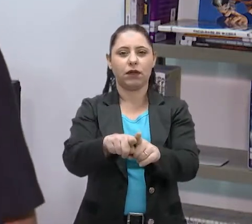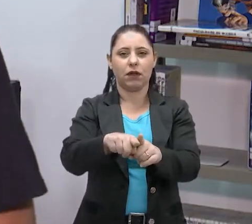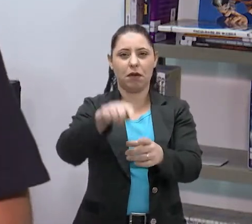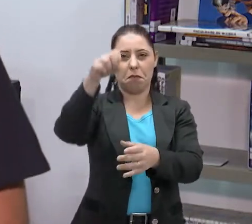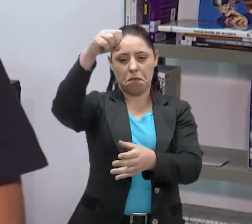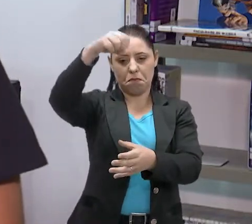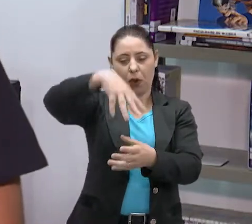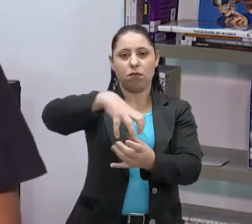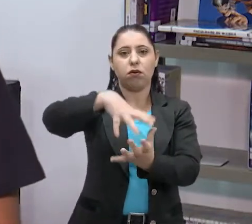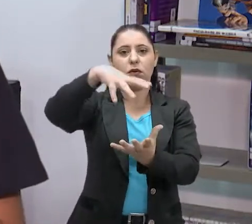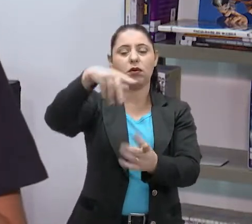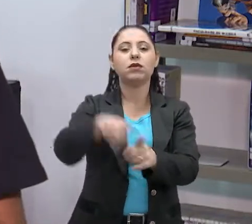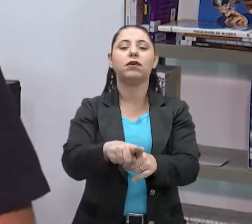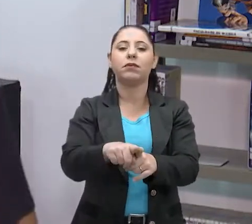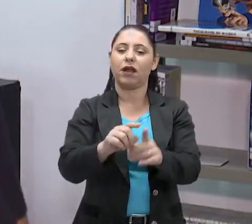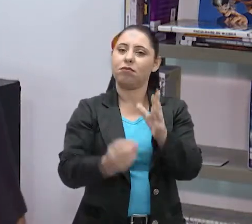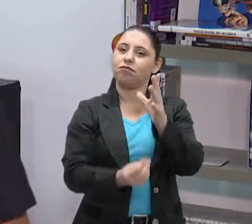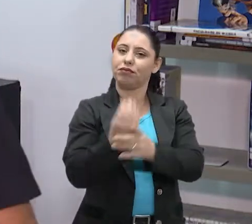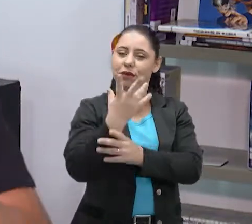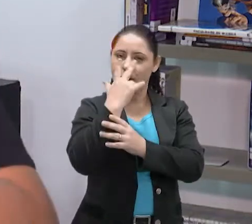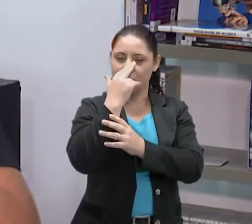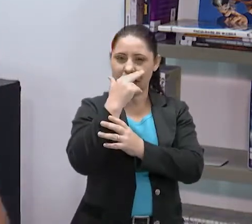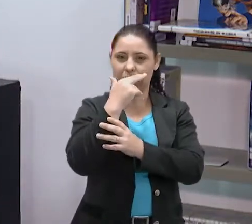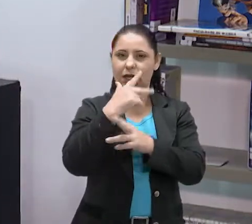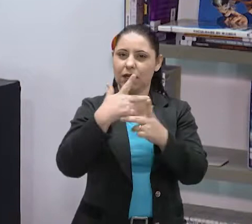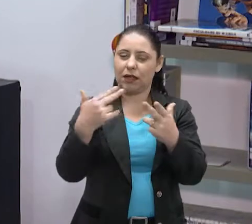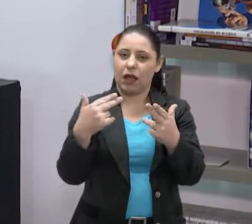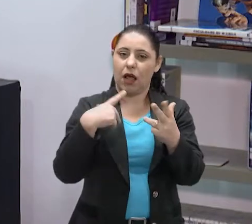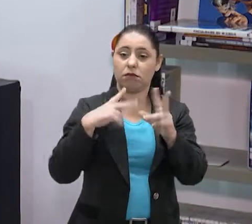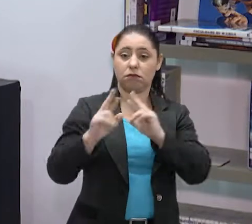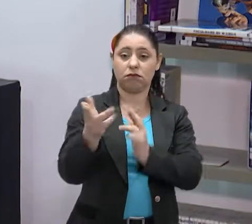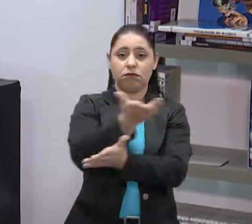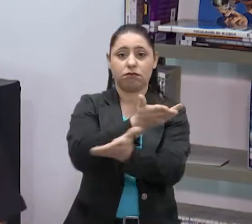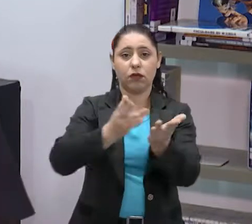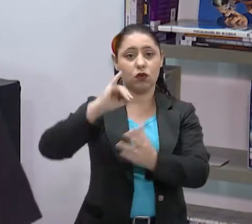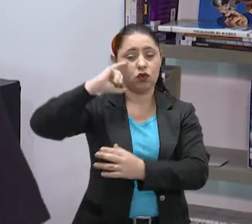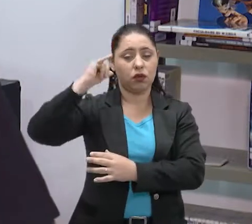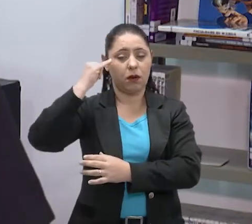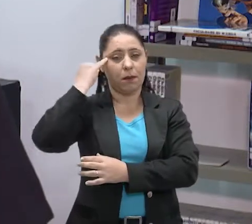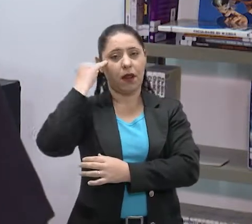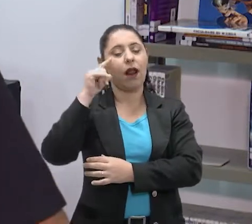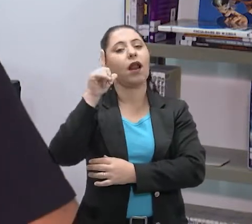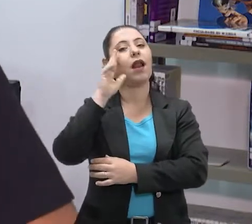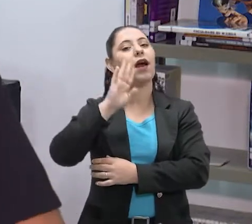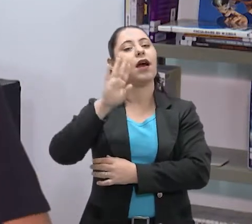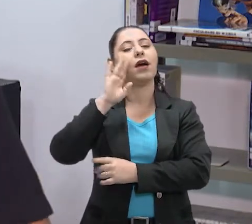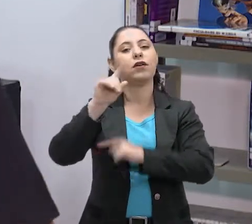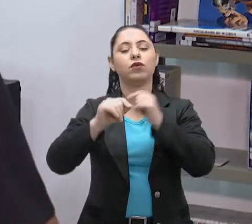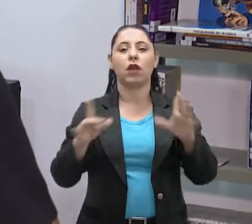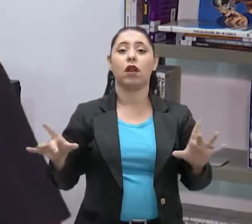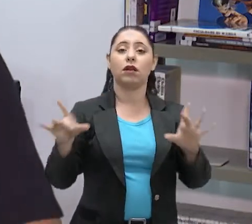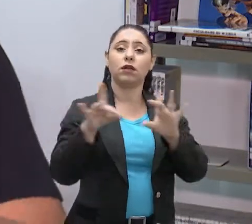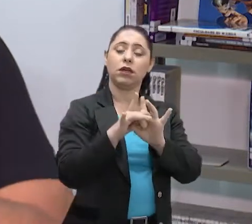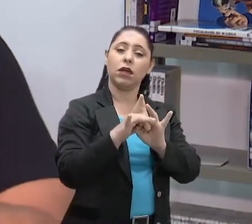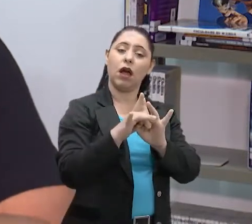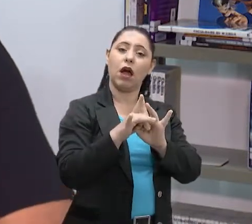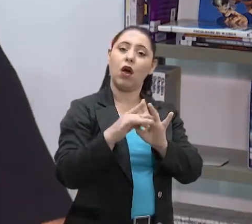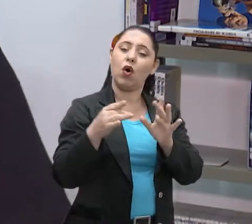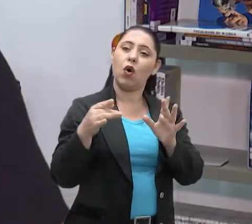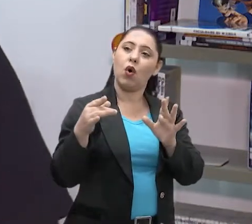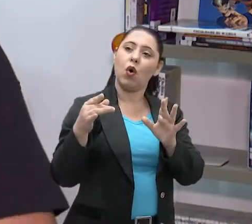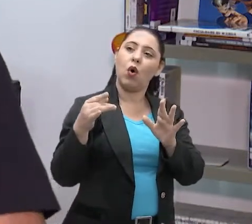é muito bom essa interação, essa coisa que os japoneses têm. É muito interessante essa coisa